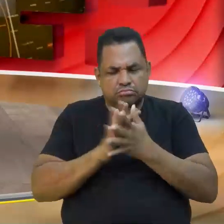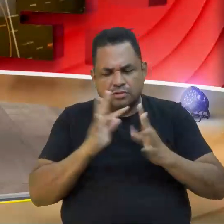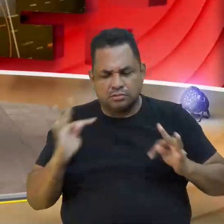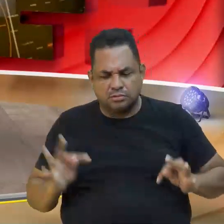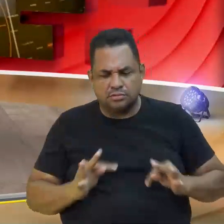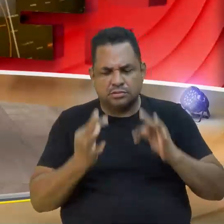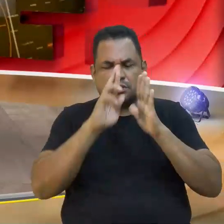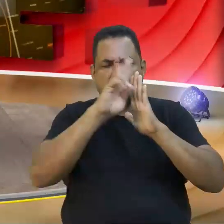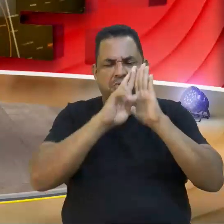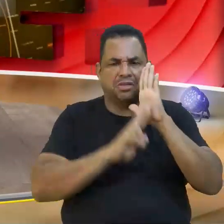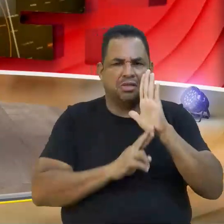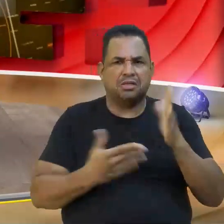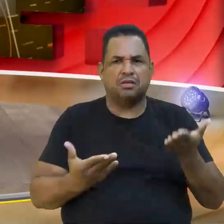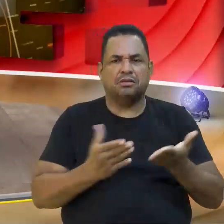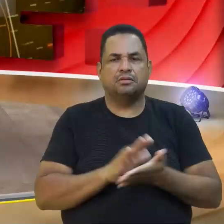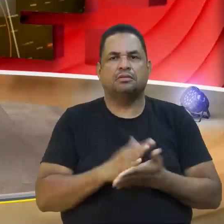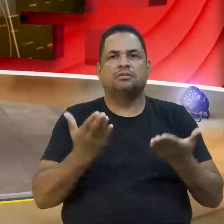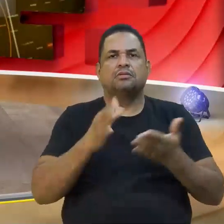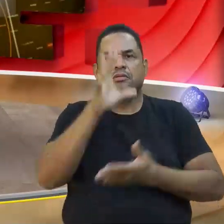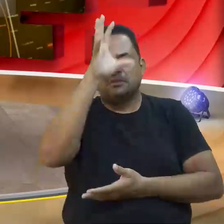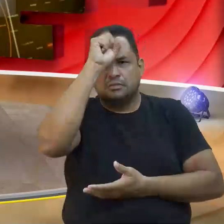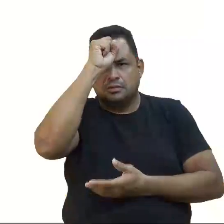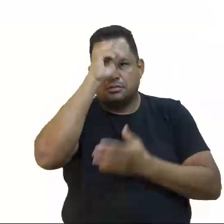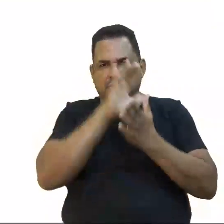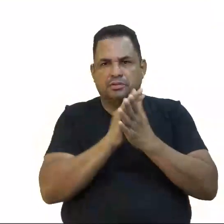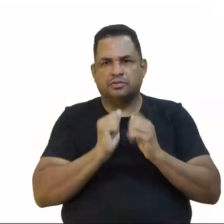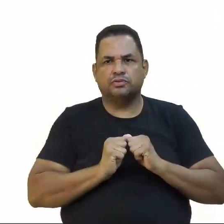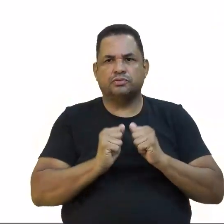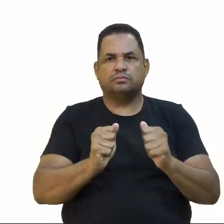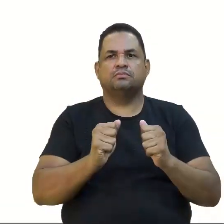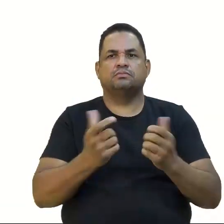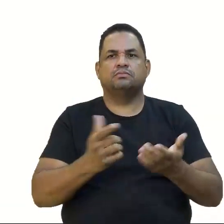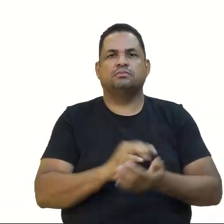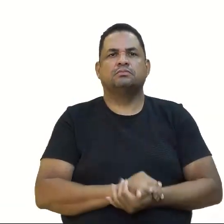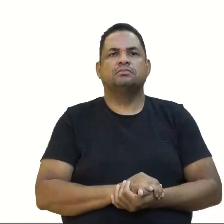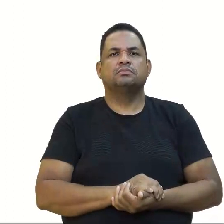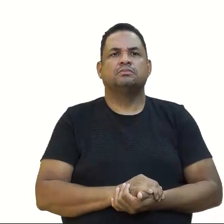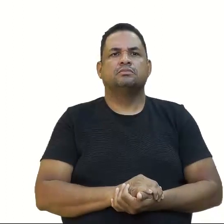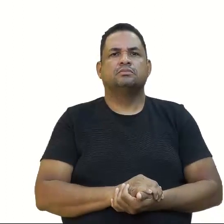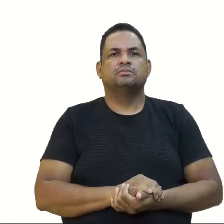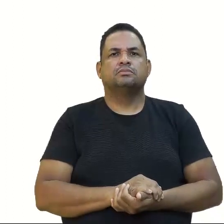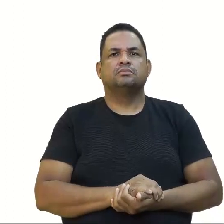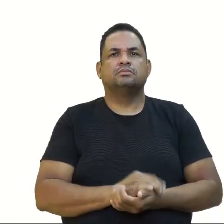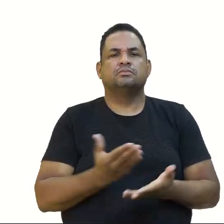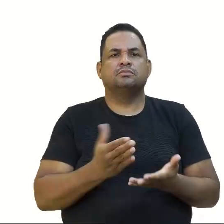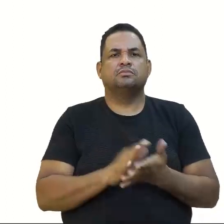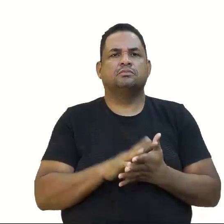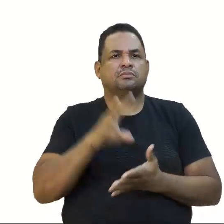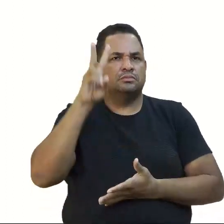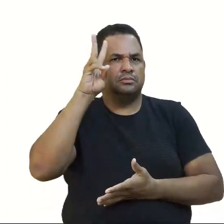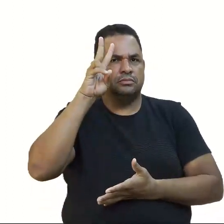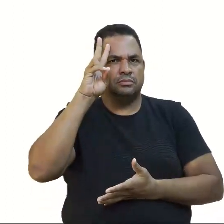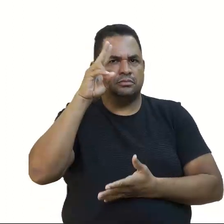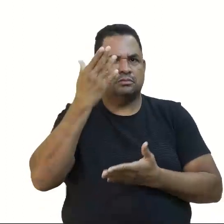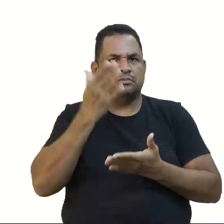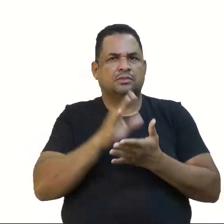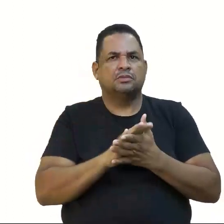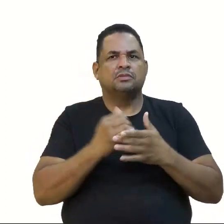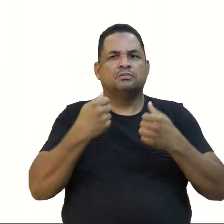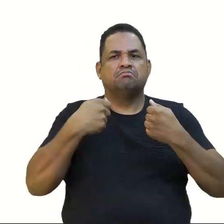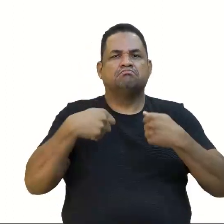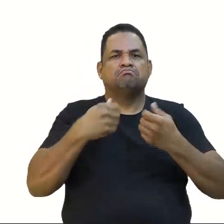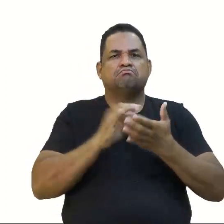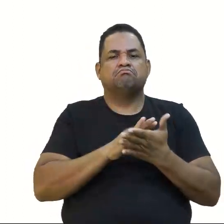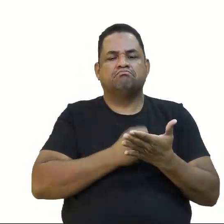para isso? Vamos aprender junto com vocês, olha lá. Então, para a gente lembrar o mais possível, né, de quantidade